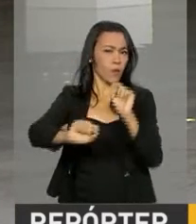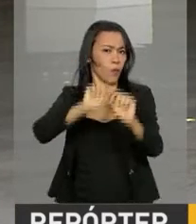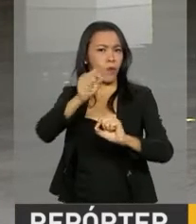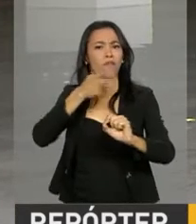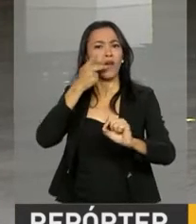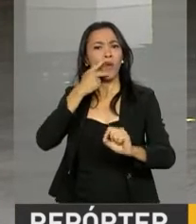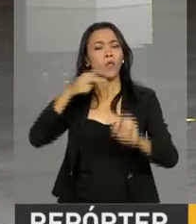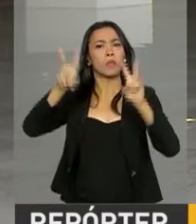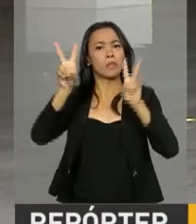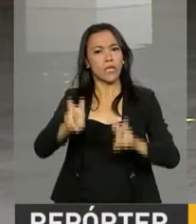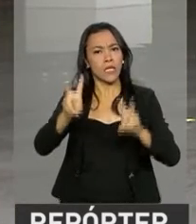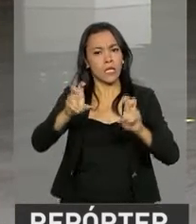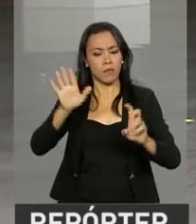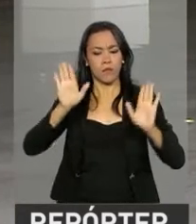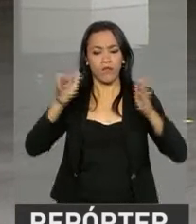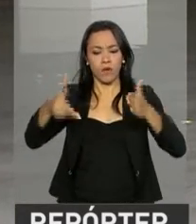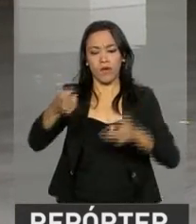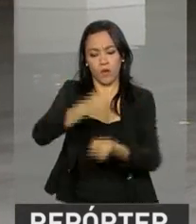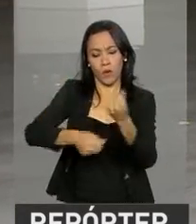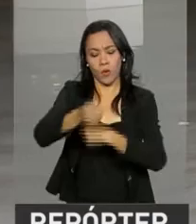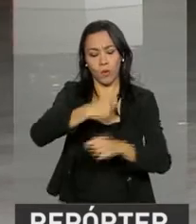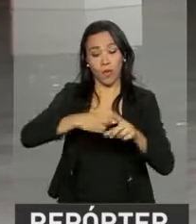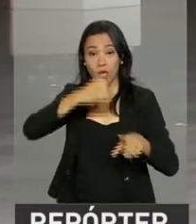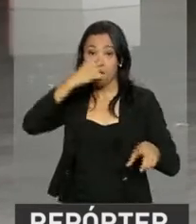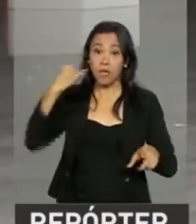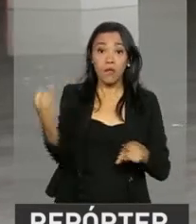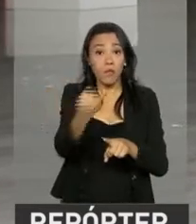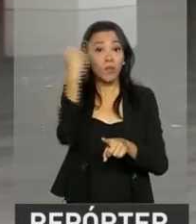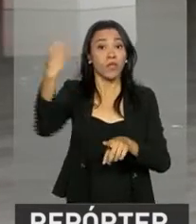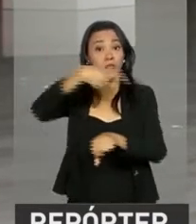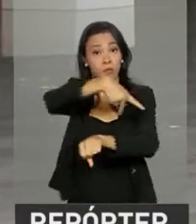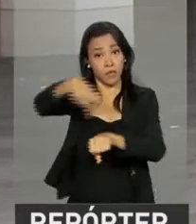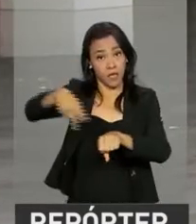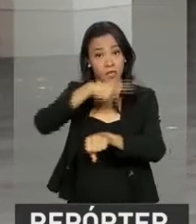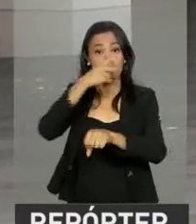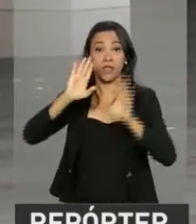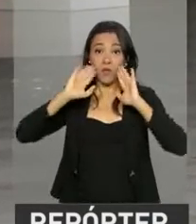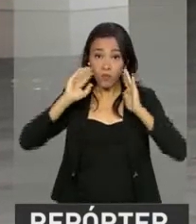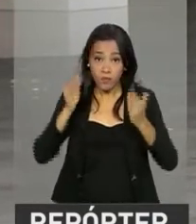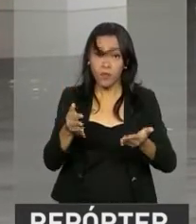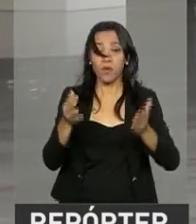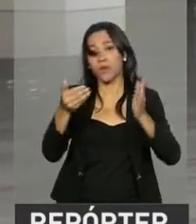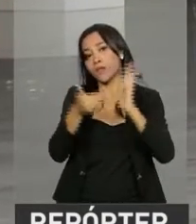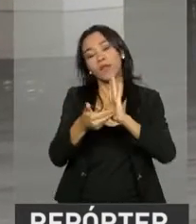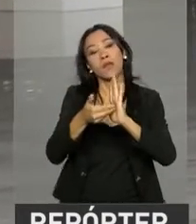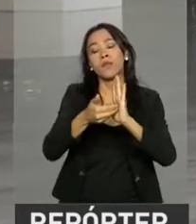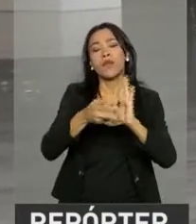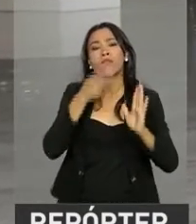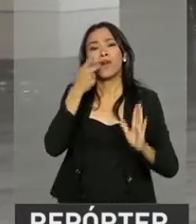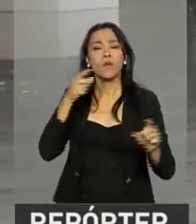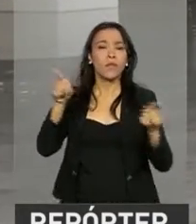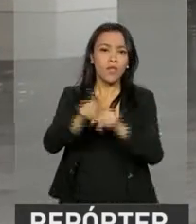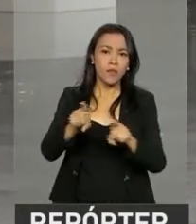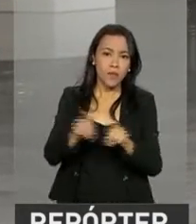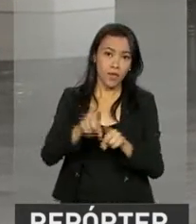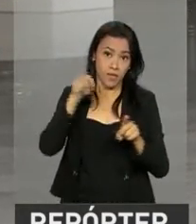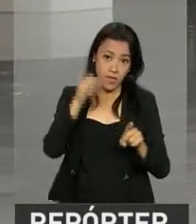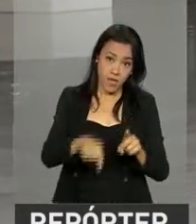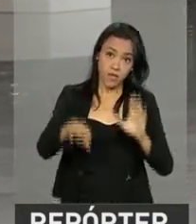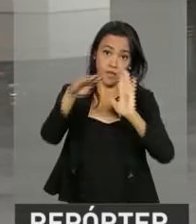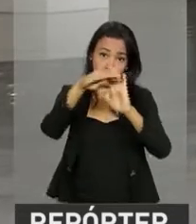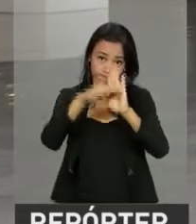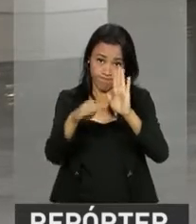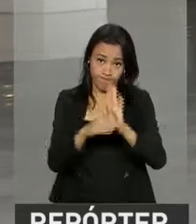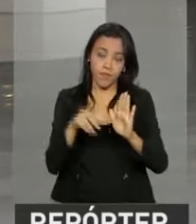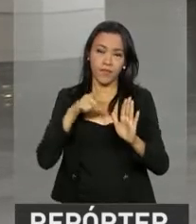pauta econômica é fundamental para o país e uma prioridade na Câmara dos Deputados. Ele destacou também que essa agenda tem